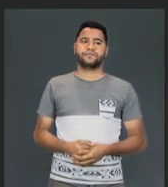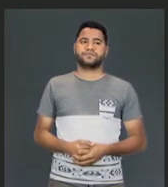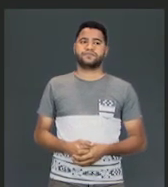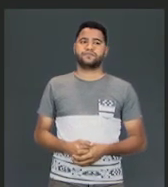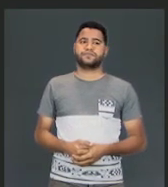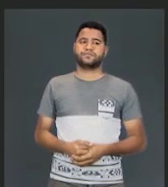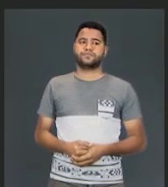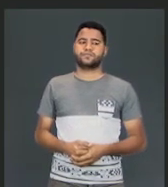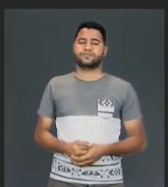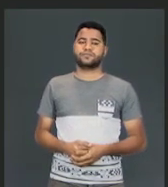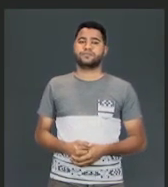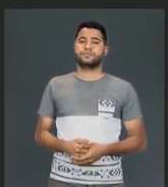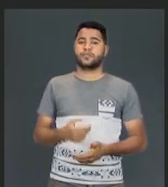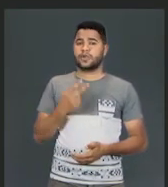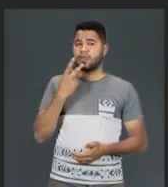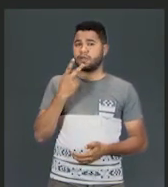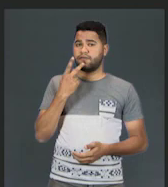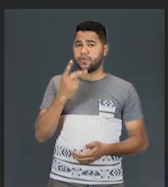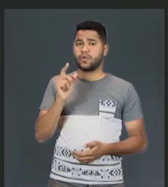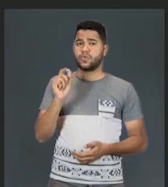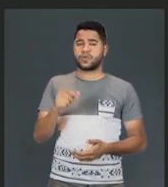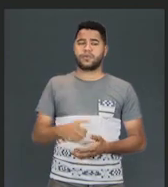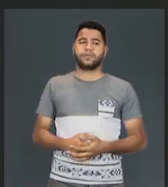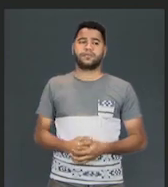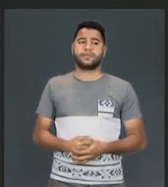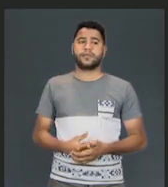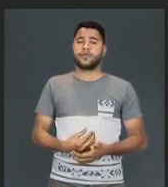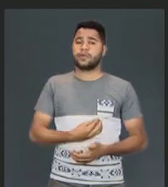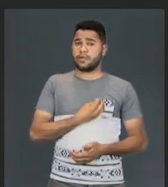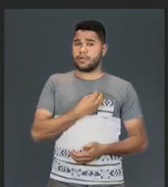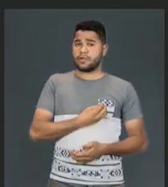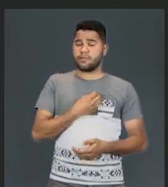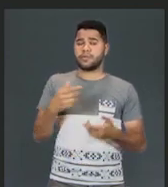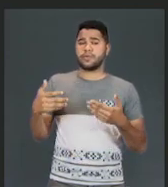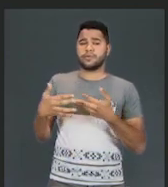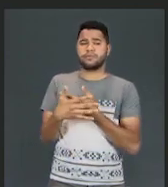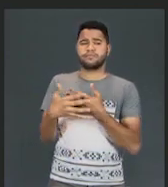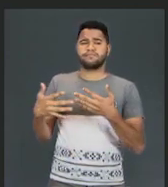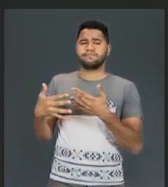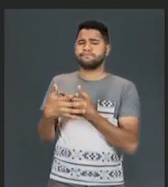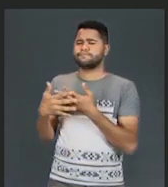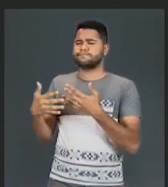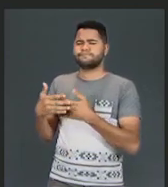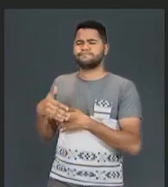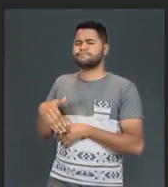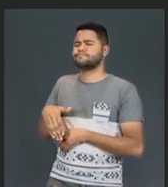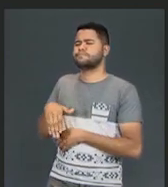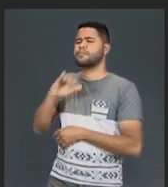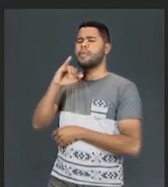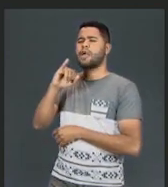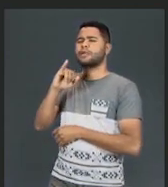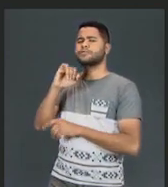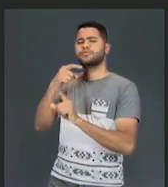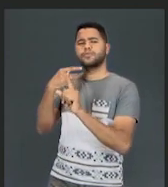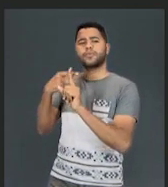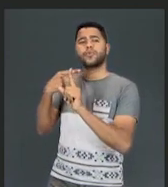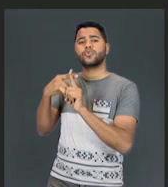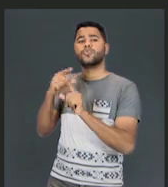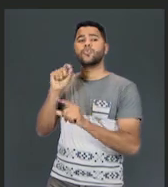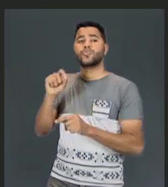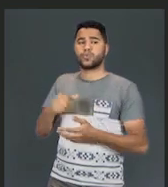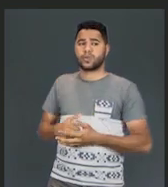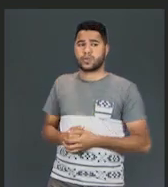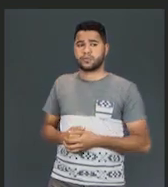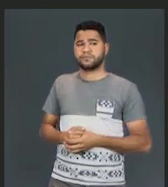Adventures então ela falou assim com a gente ó a vida na cidade tem muito mais vantagens por exemplo pizza